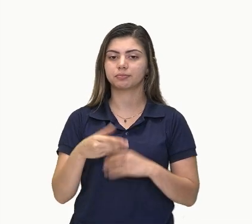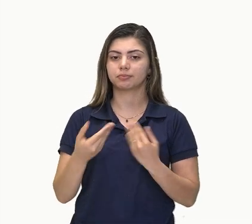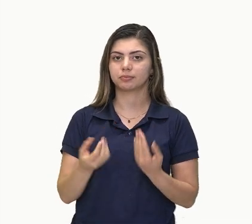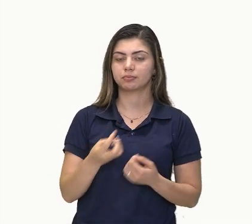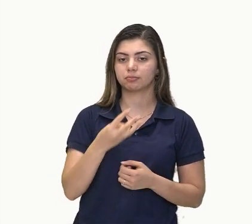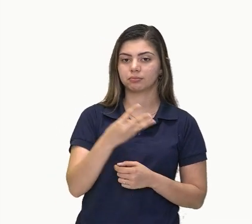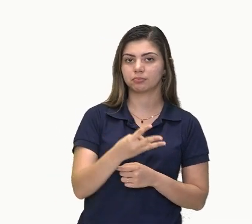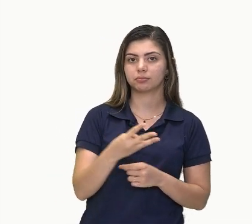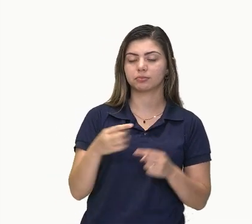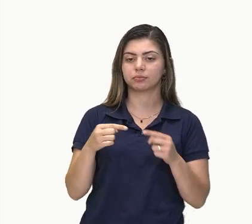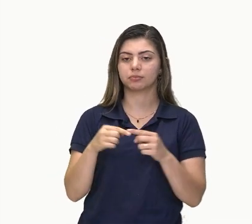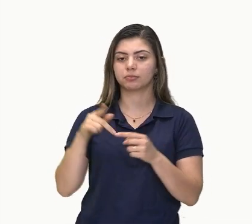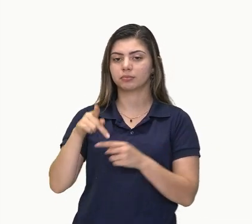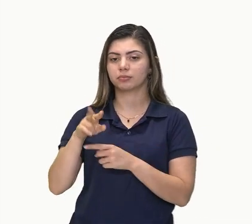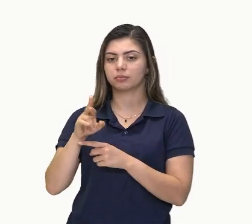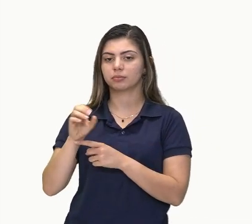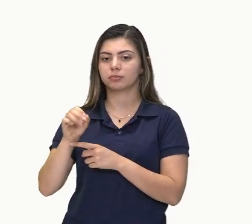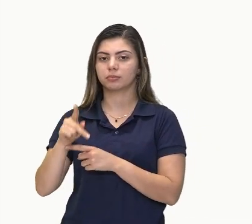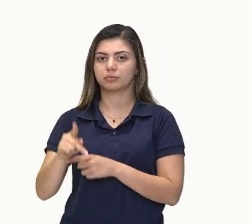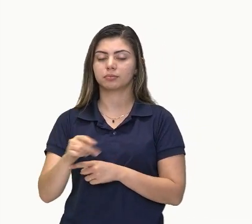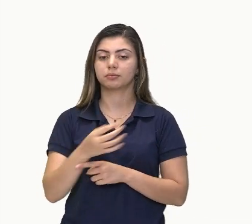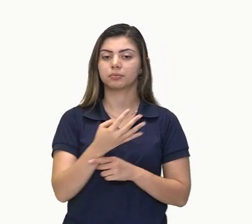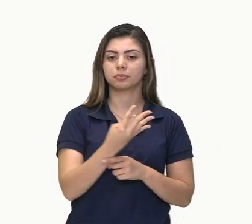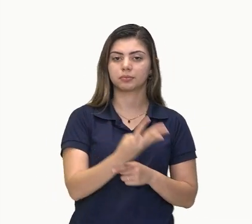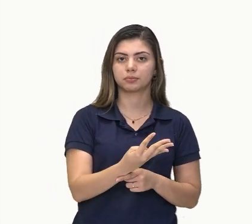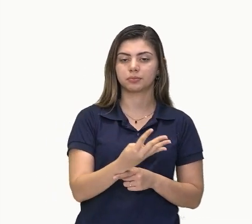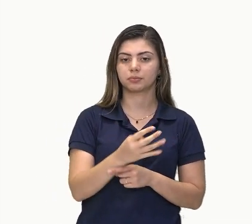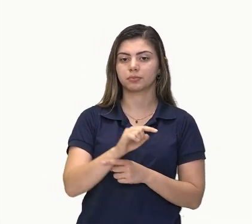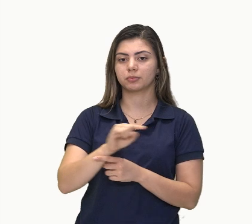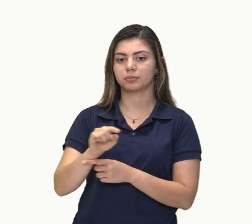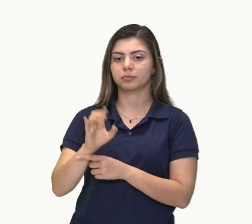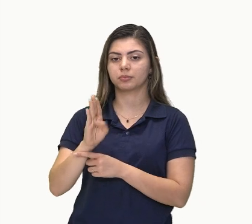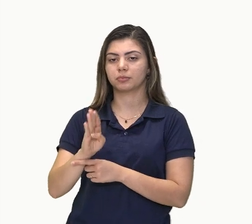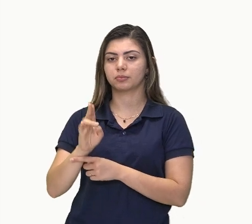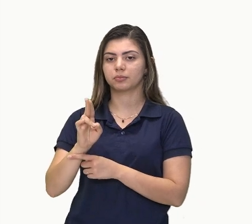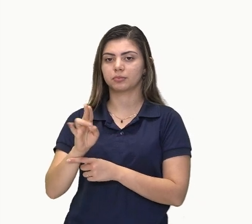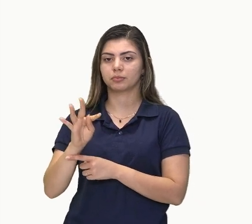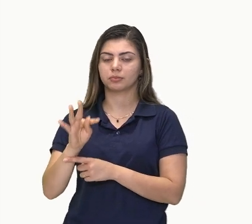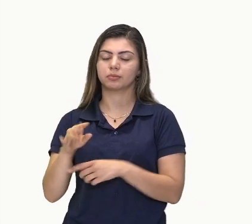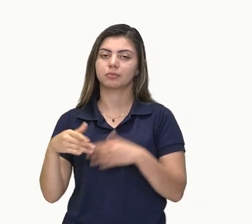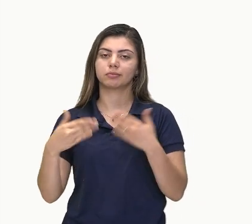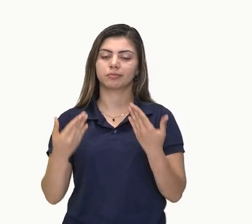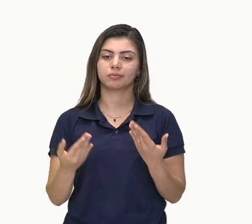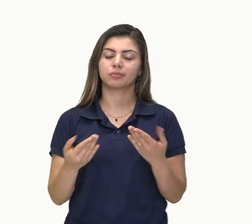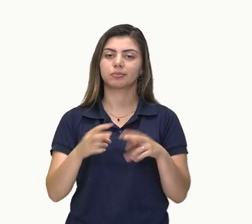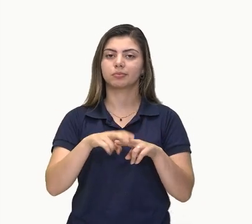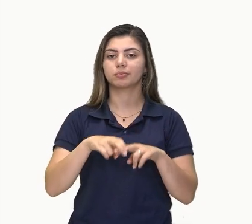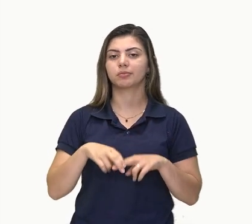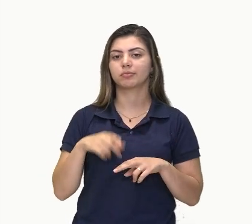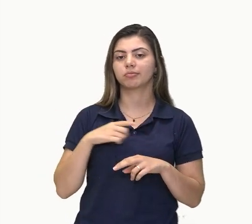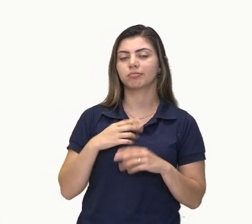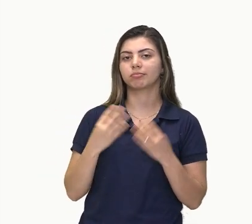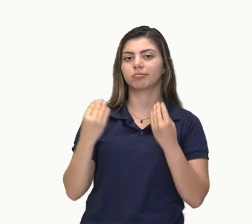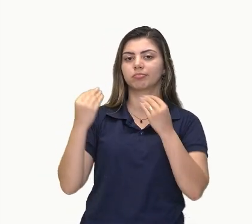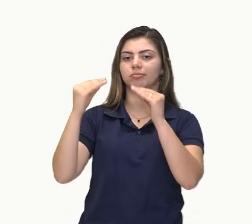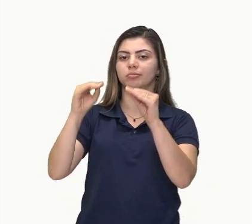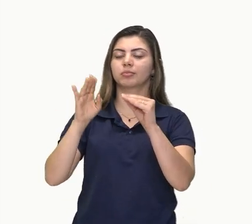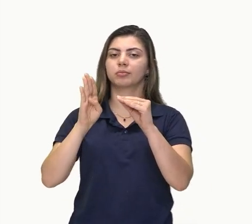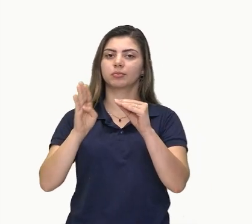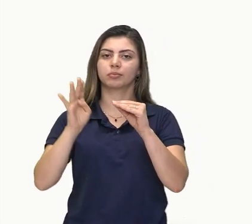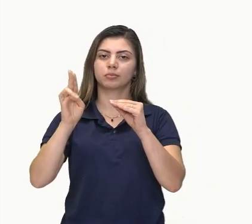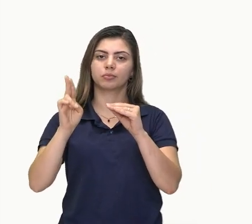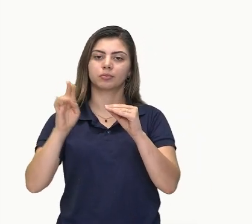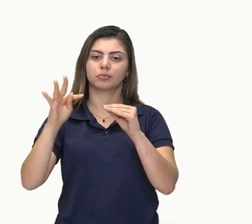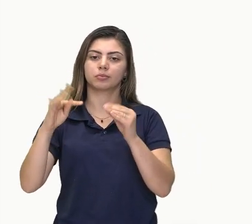prop, 4 é but. Por isso que a gente falou aqui em cima, but, tá? Então